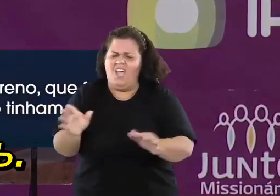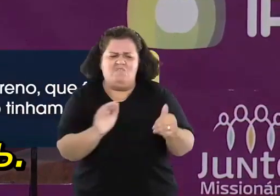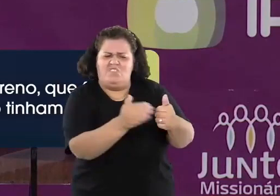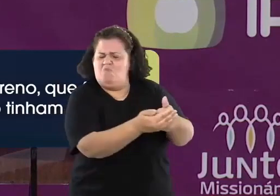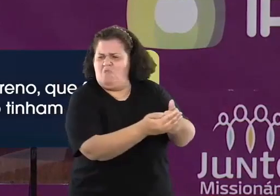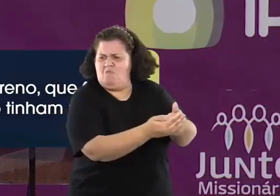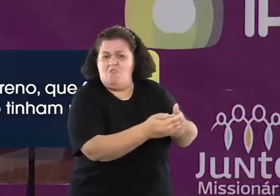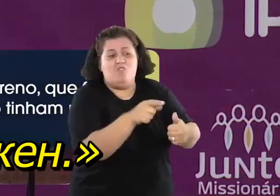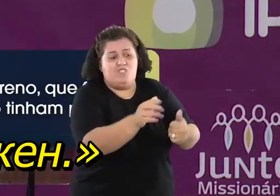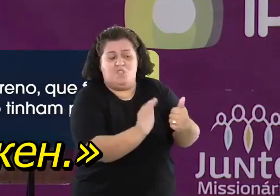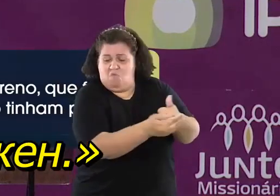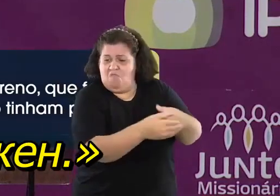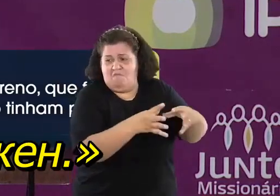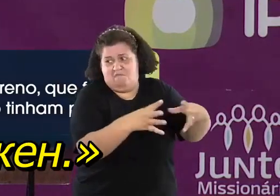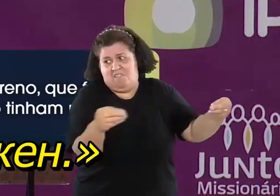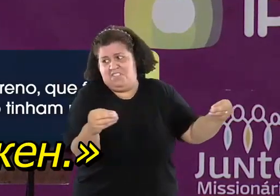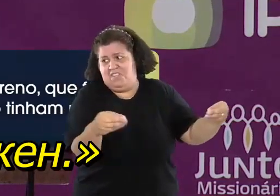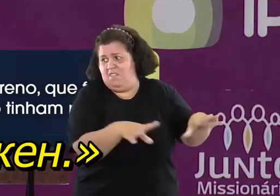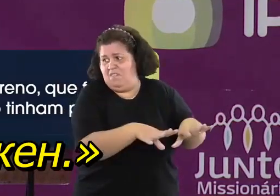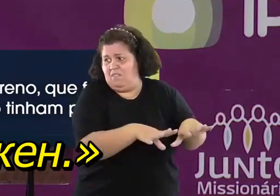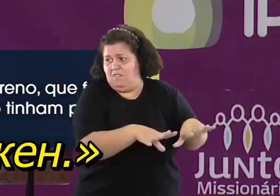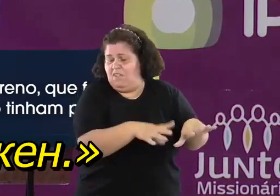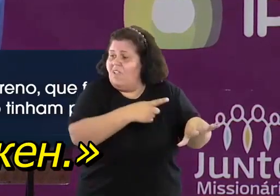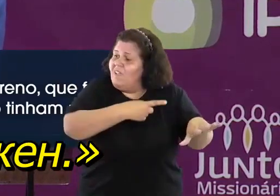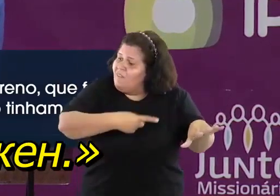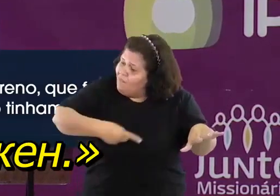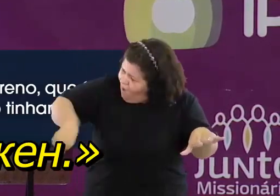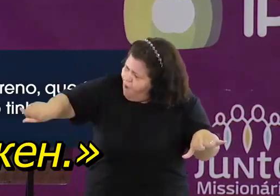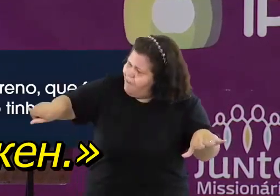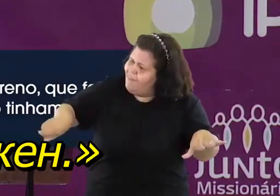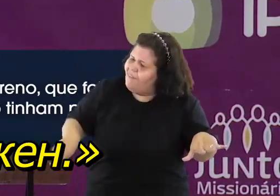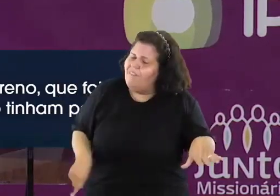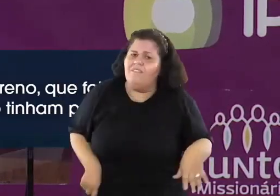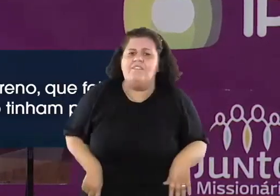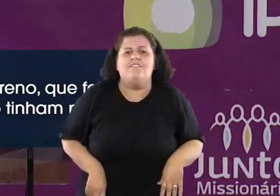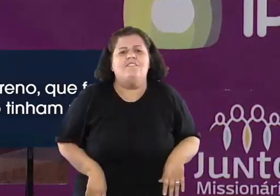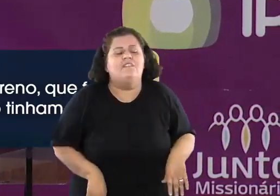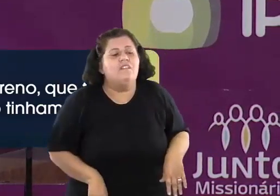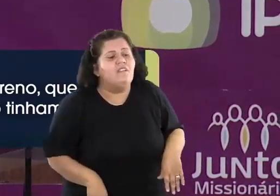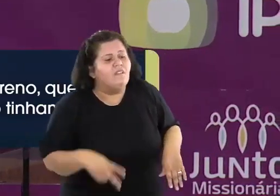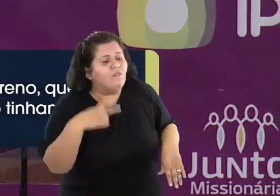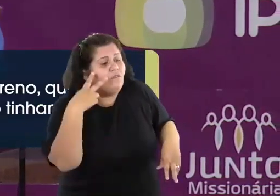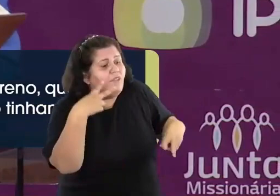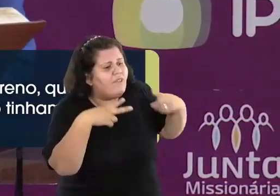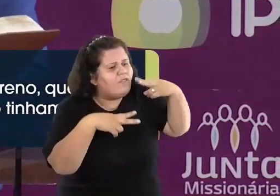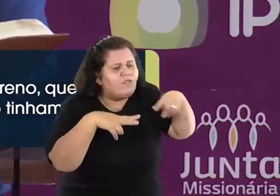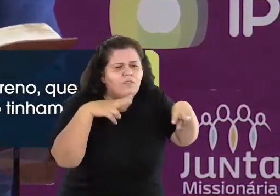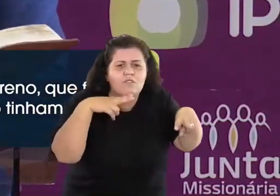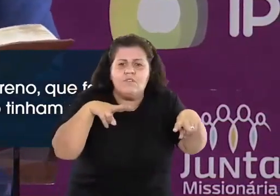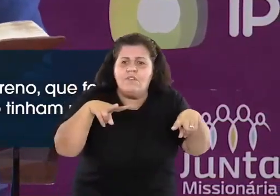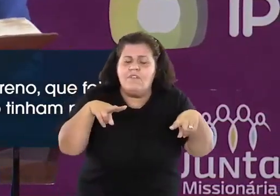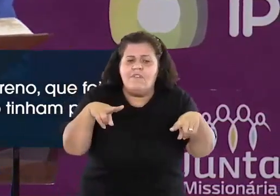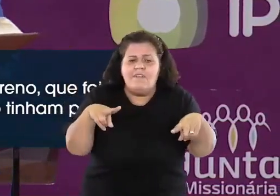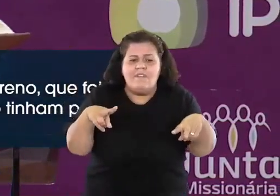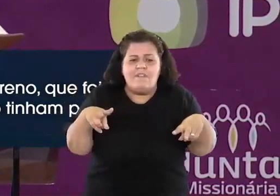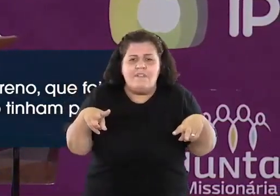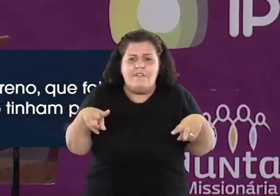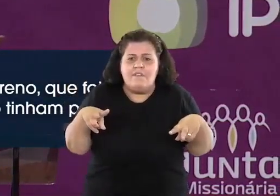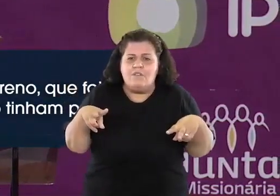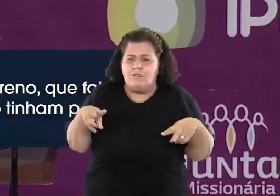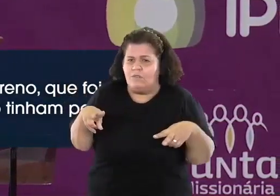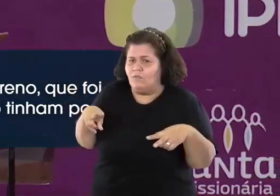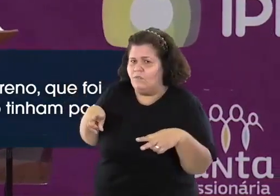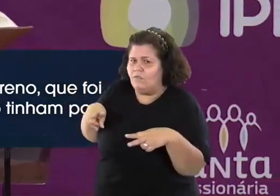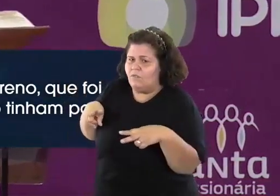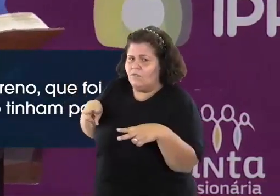aqui. Vede o lugar onde o tinham posto. Vejam vocês que, no